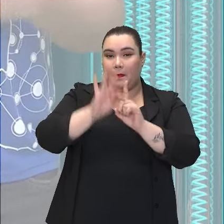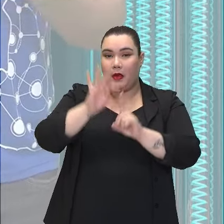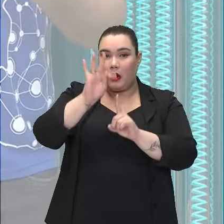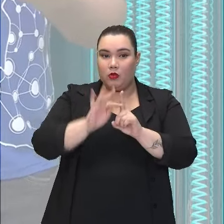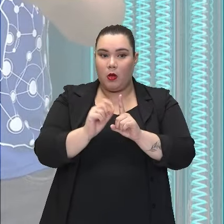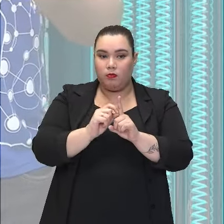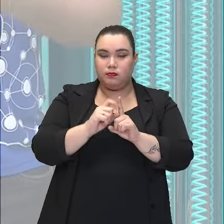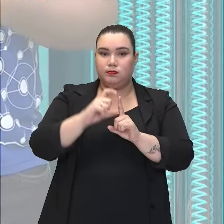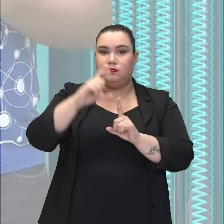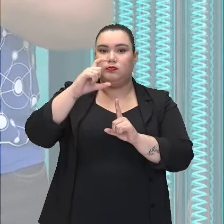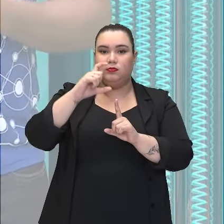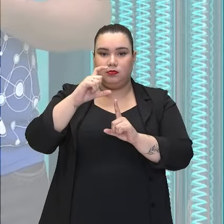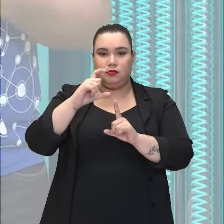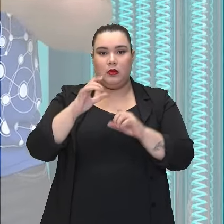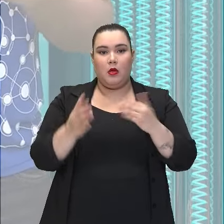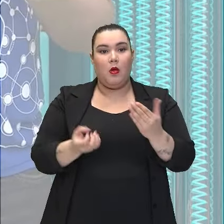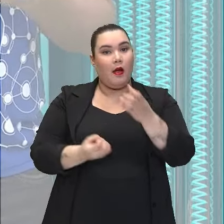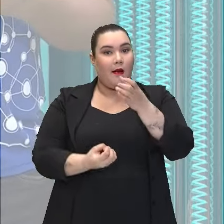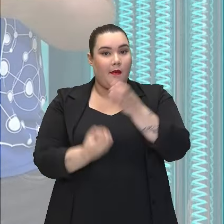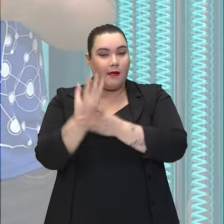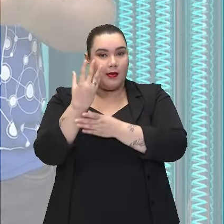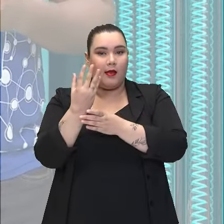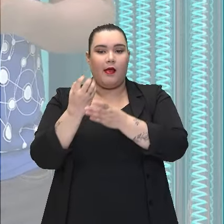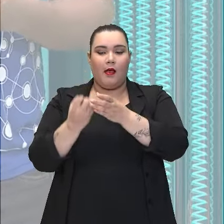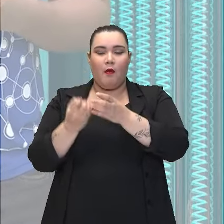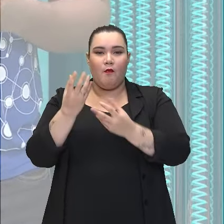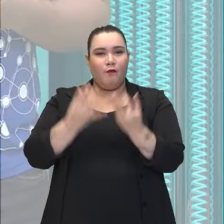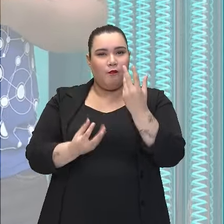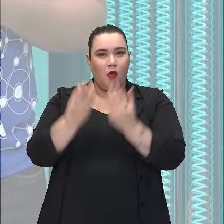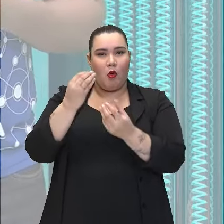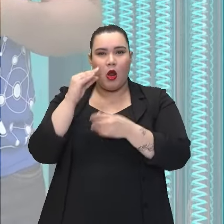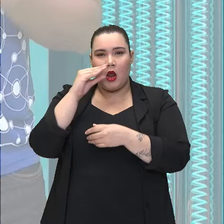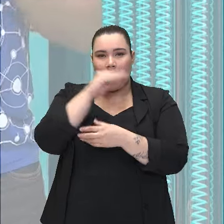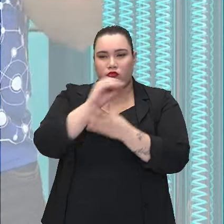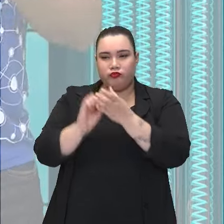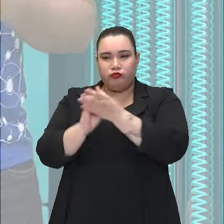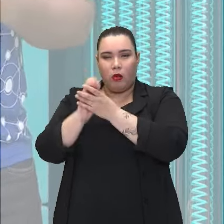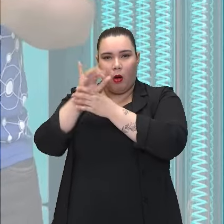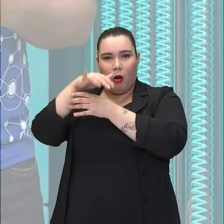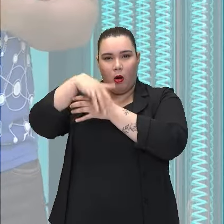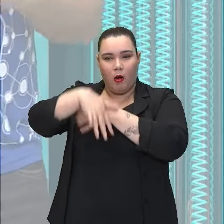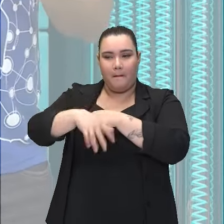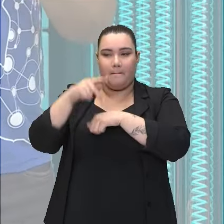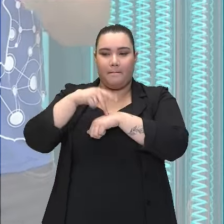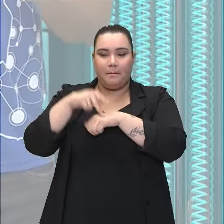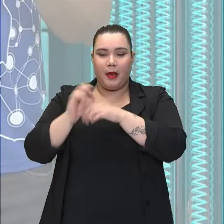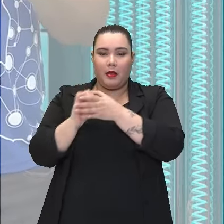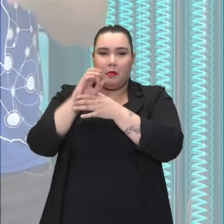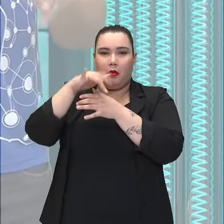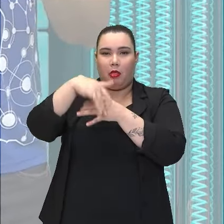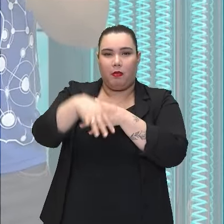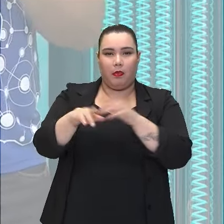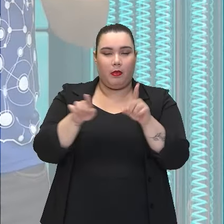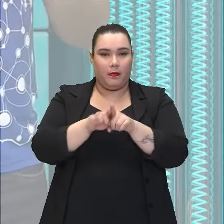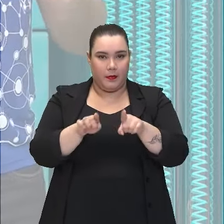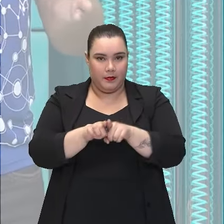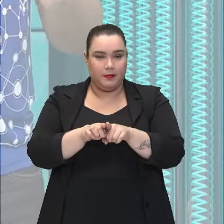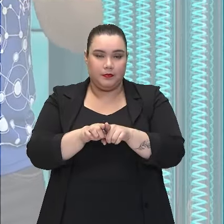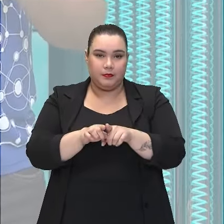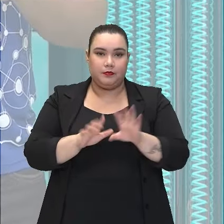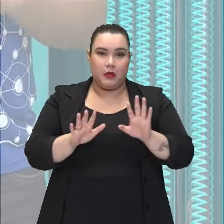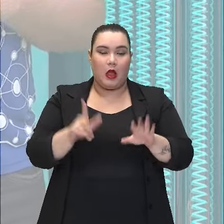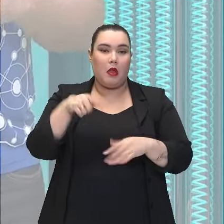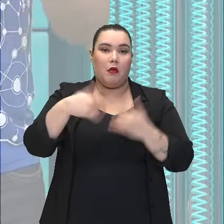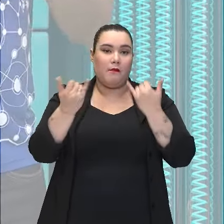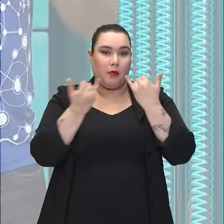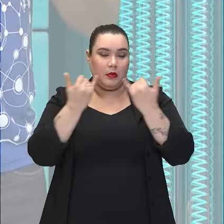E quando ocorrem erupções vulcânicas, eles são expelidos para a superfície, certo? Então percebam que nós temos